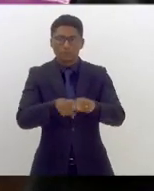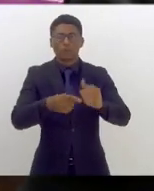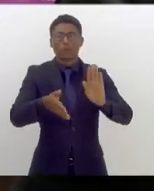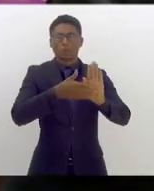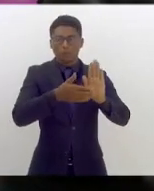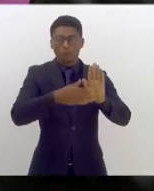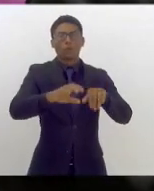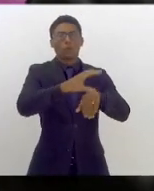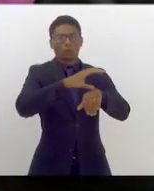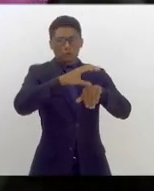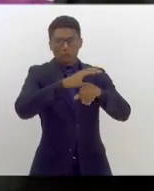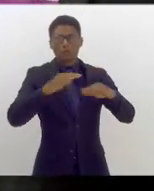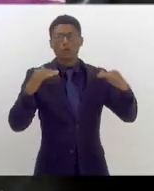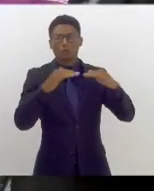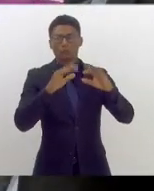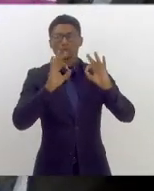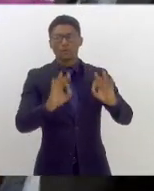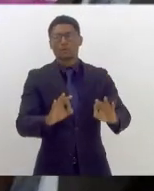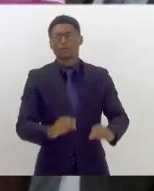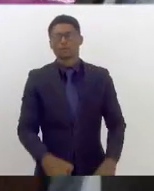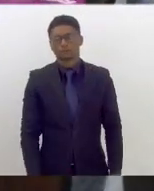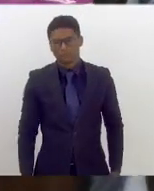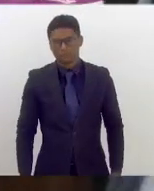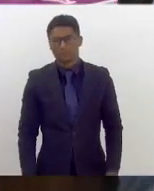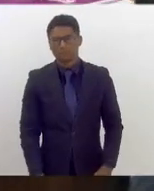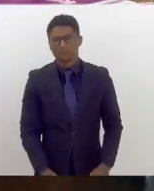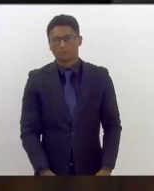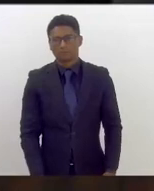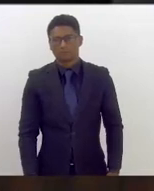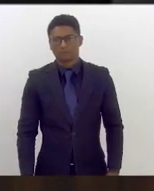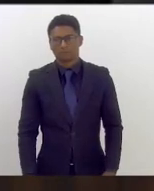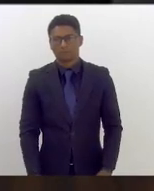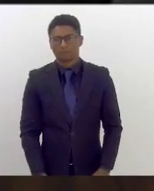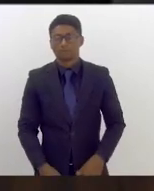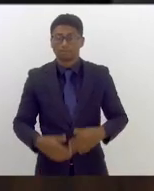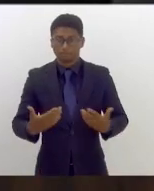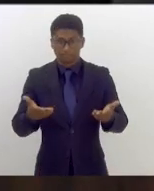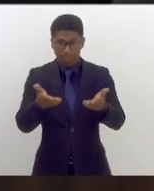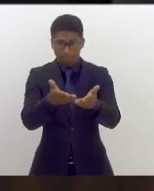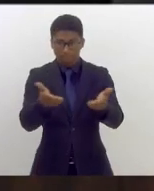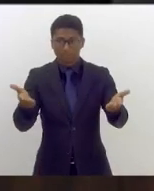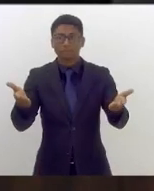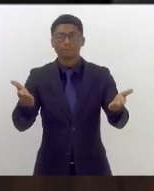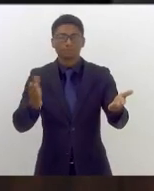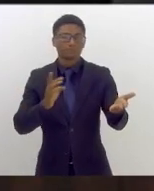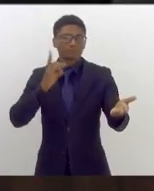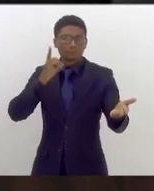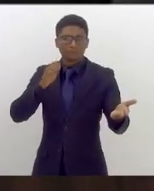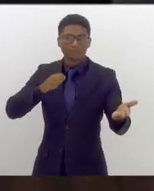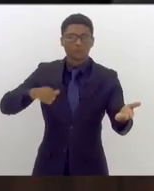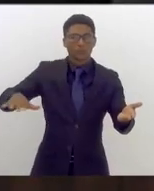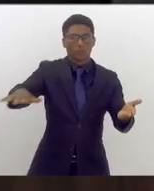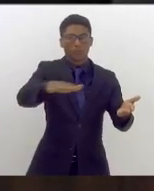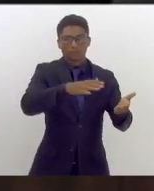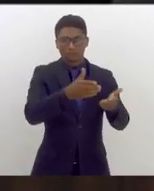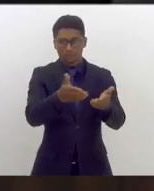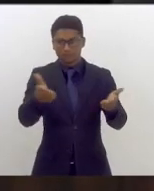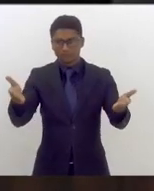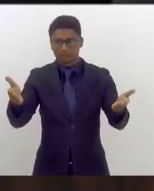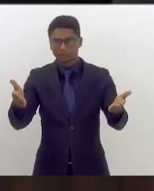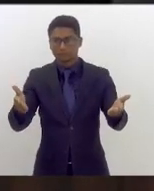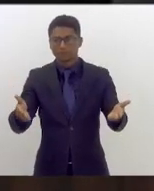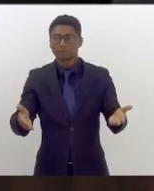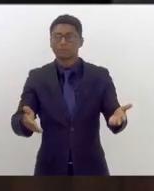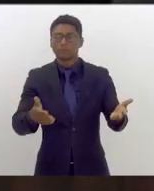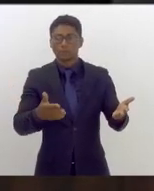constitucional só para parecer as senhoras parlamentares e parlamentares que esse entendimento já